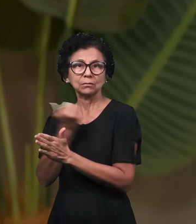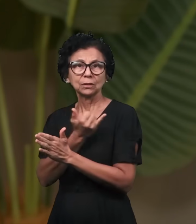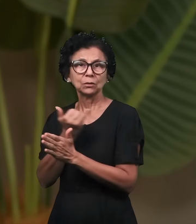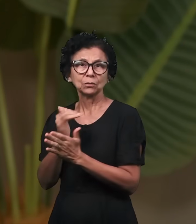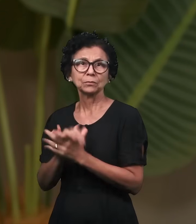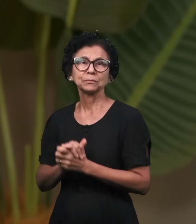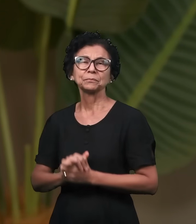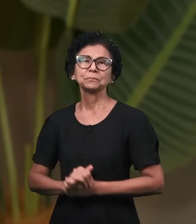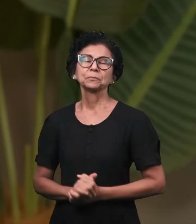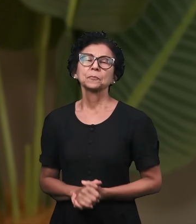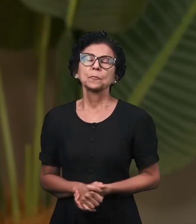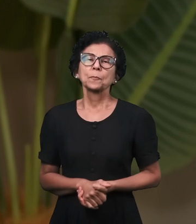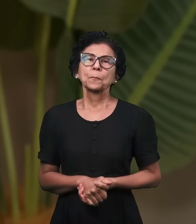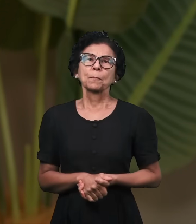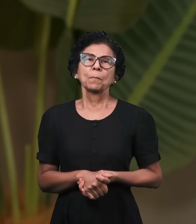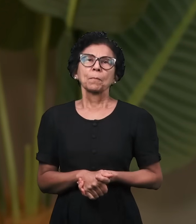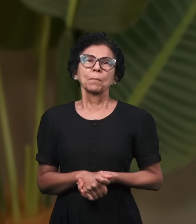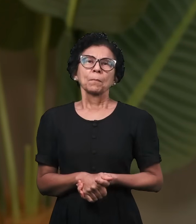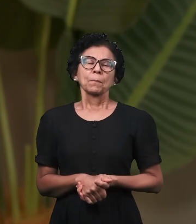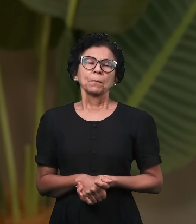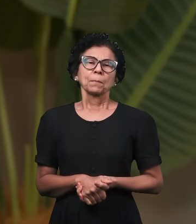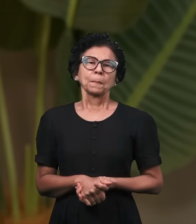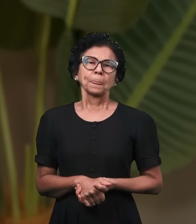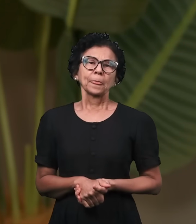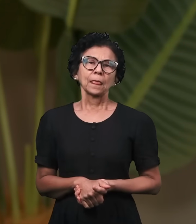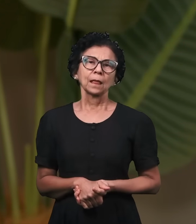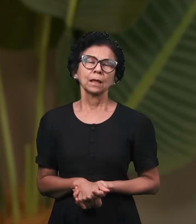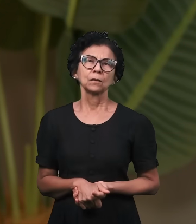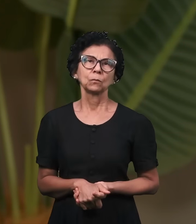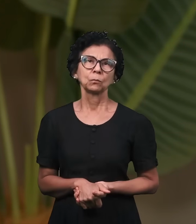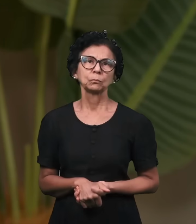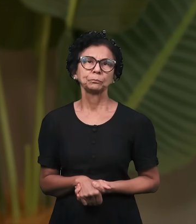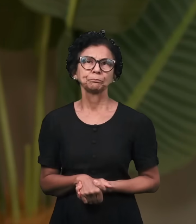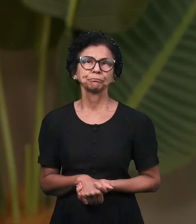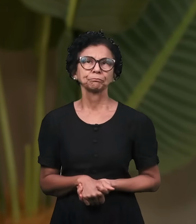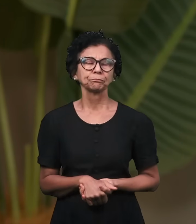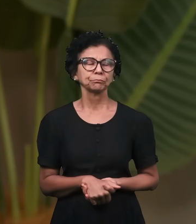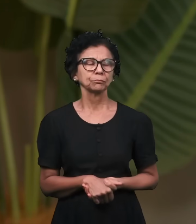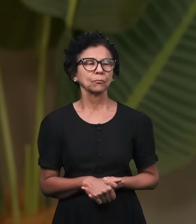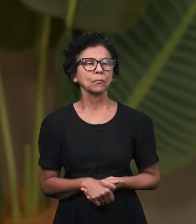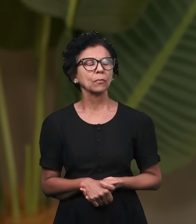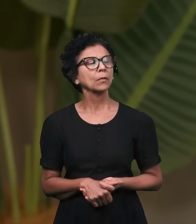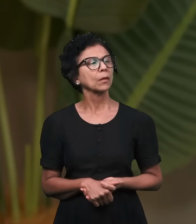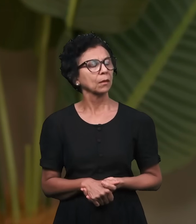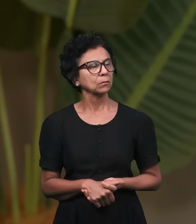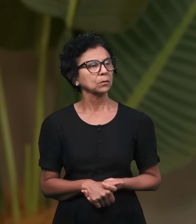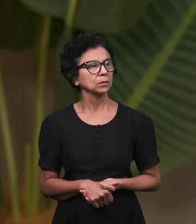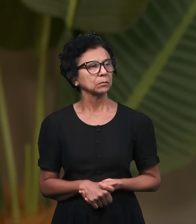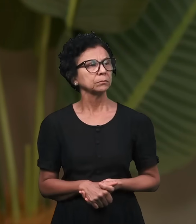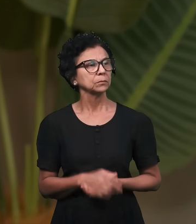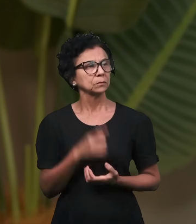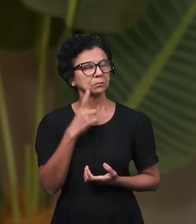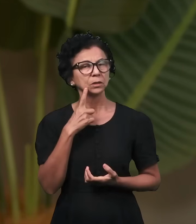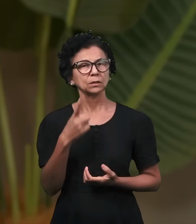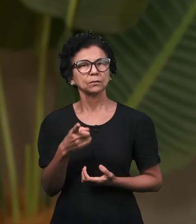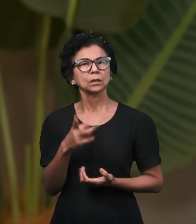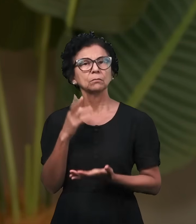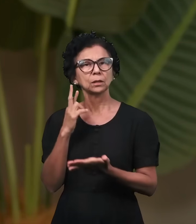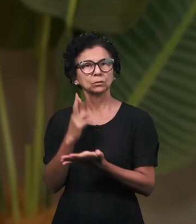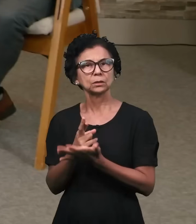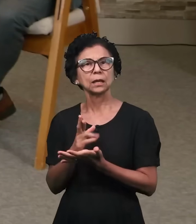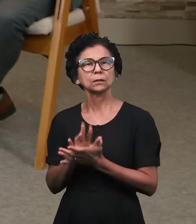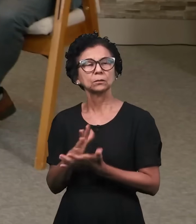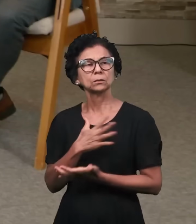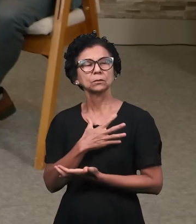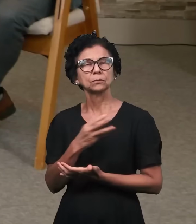Então hoje você está observando na prática o resultado, porque você tem 2 filhos. Sim. 2 filhos, qual a idade? A